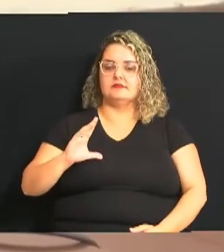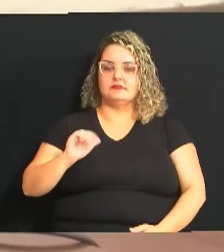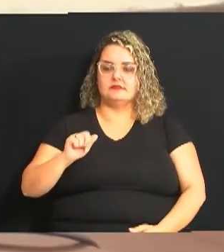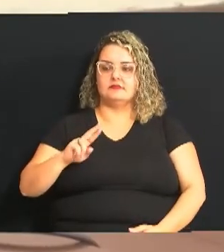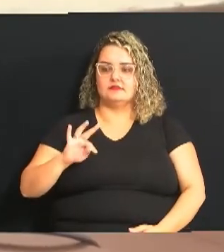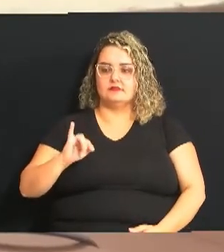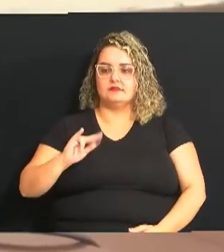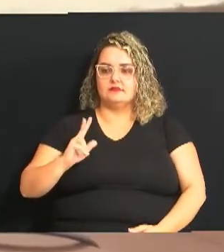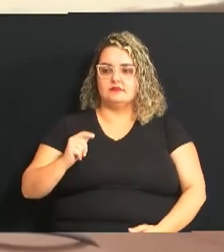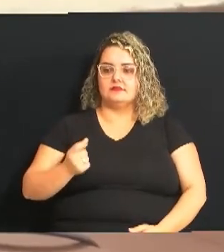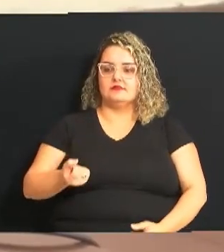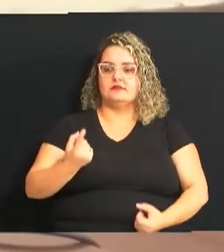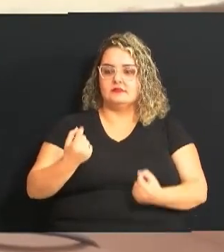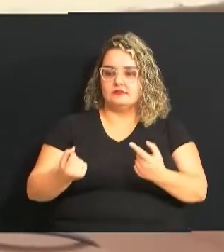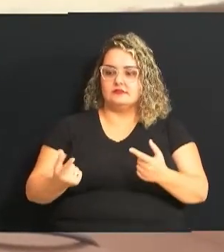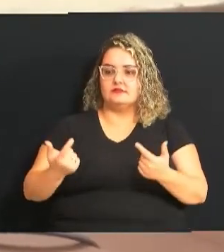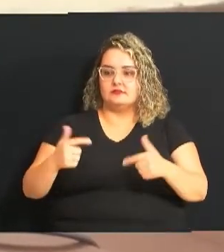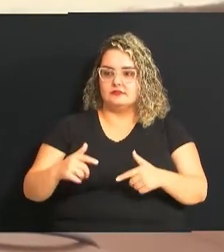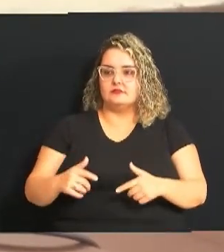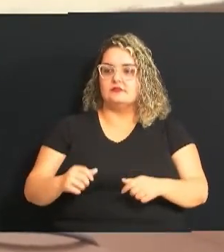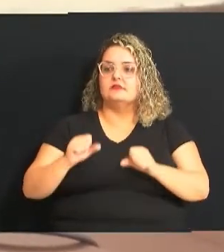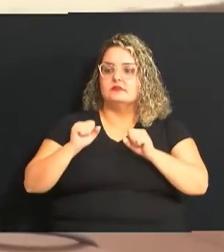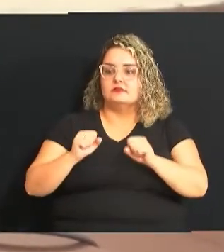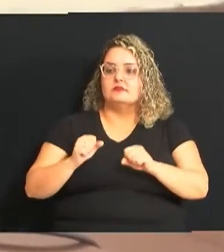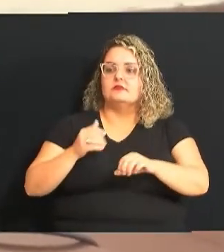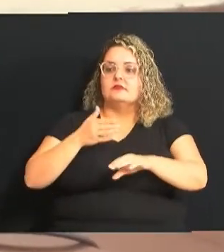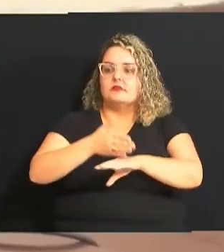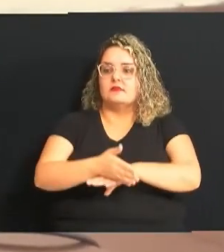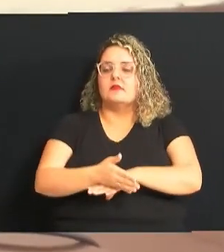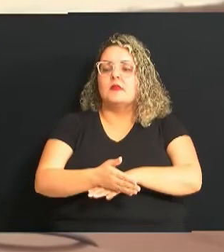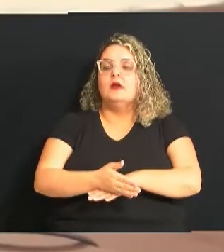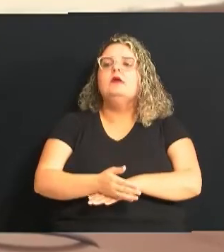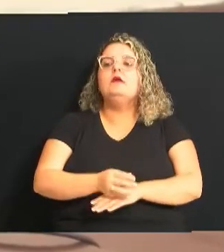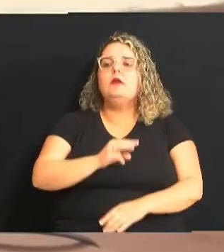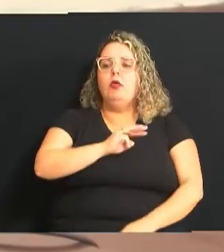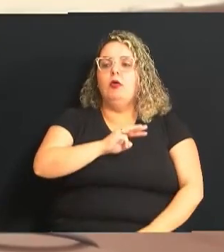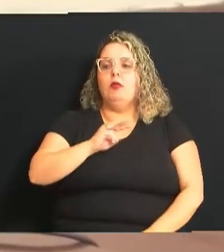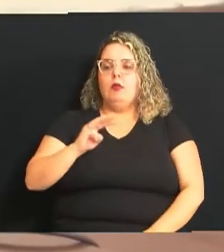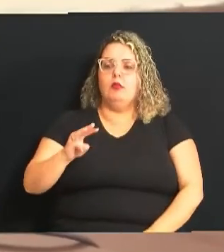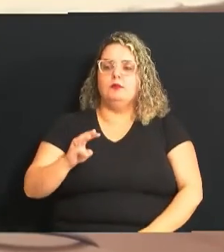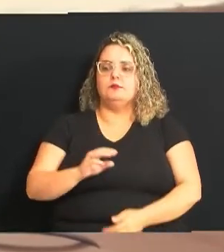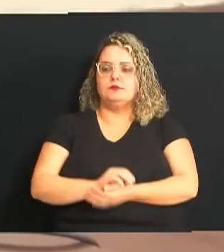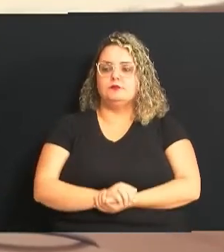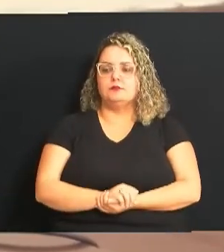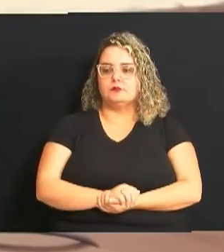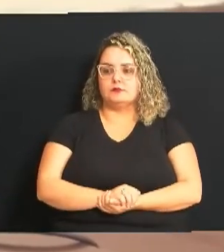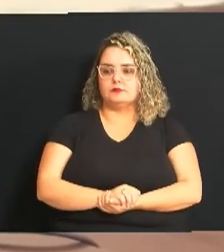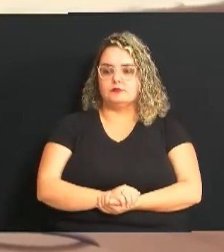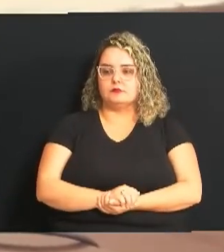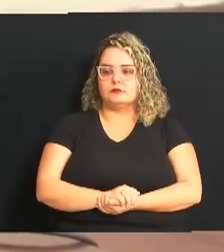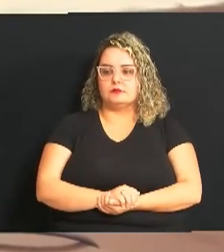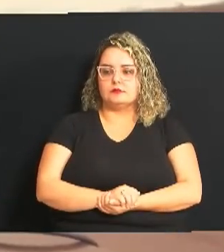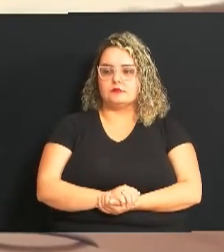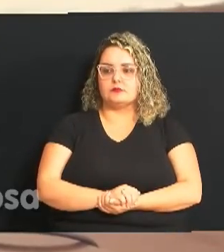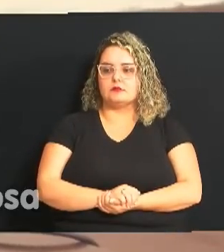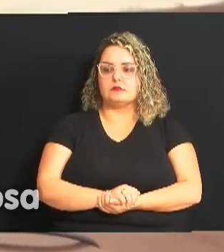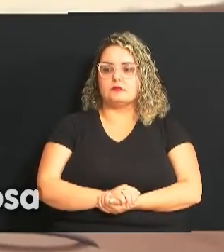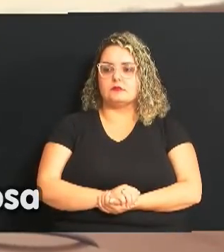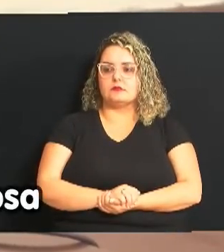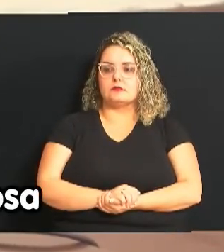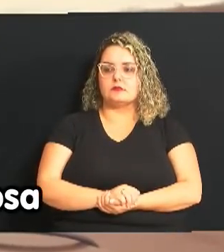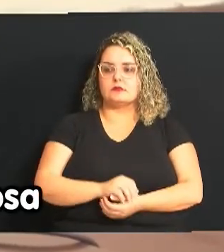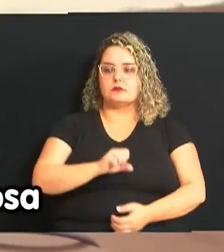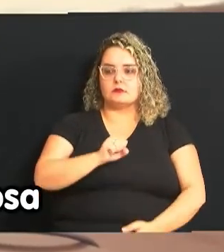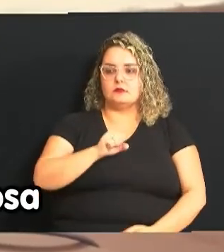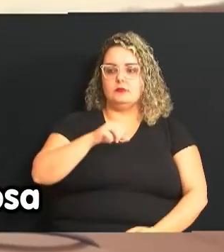alguns locais, ela fisicamente, mas você pode também acessar através do site. Olha, a Carla já passou aqui para mim, é